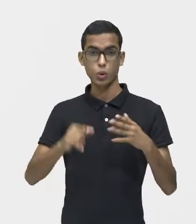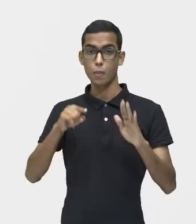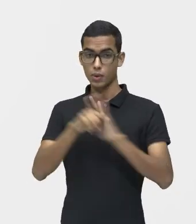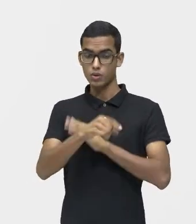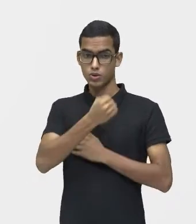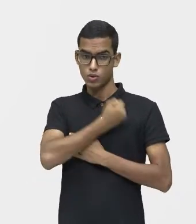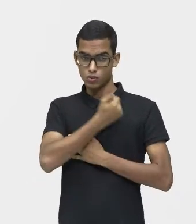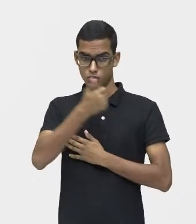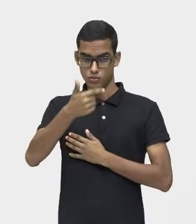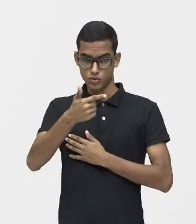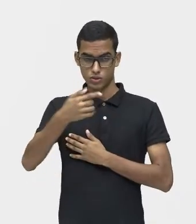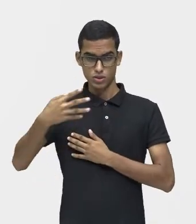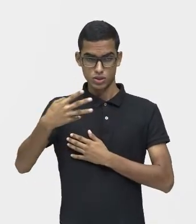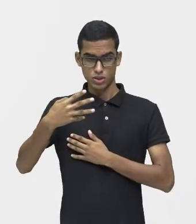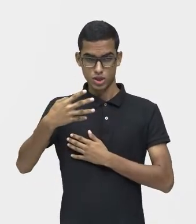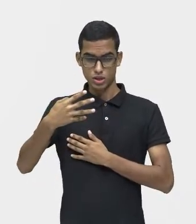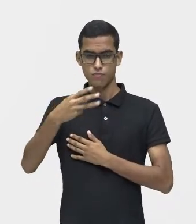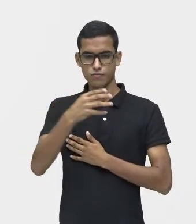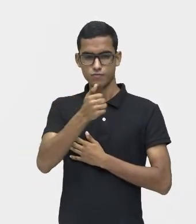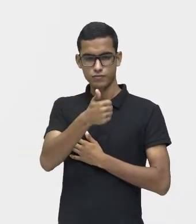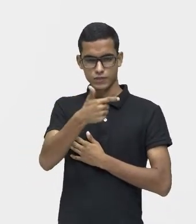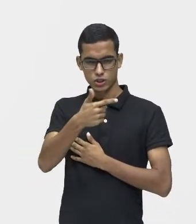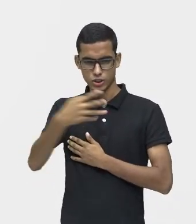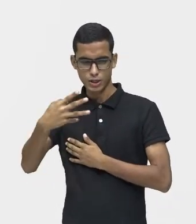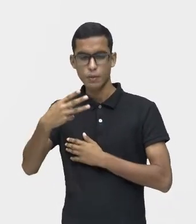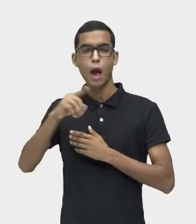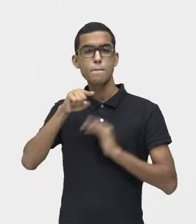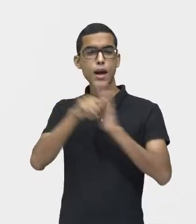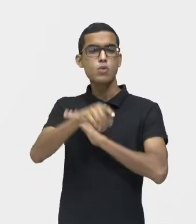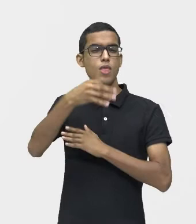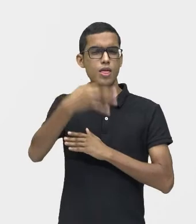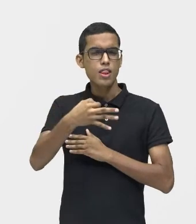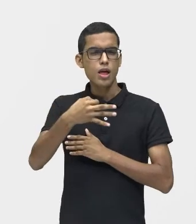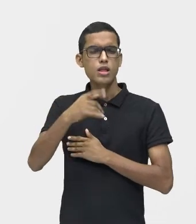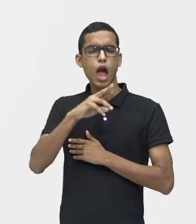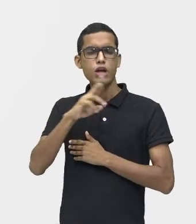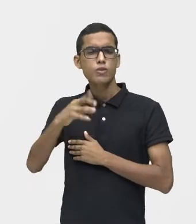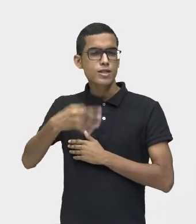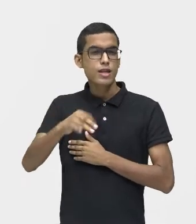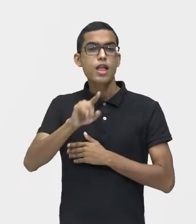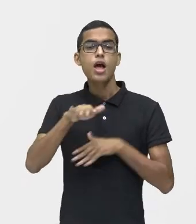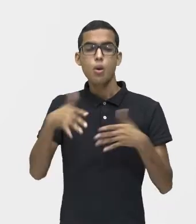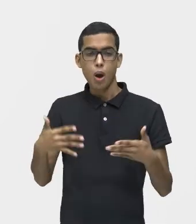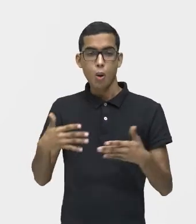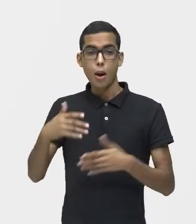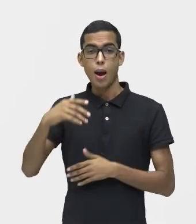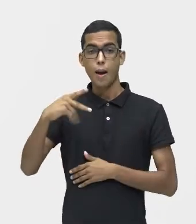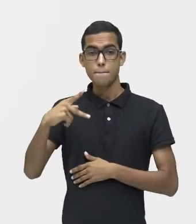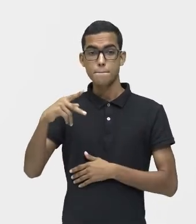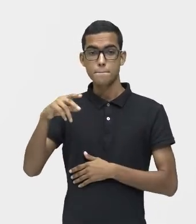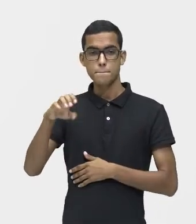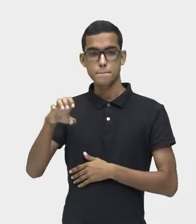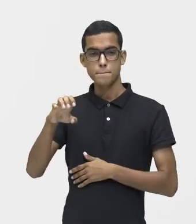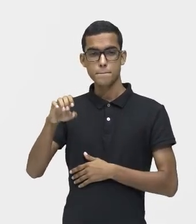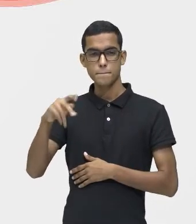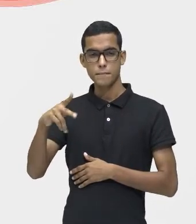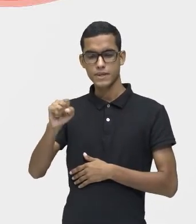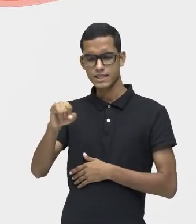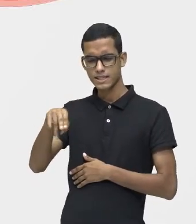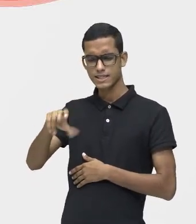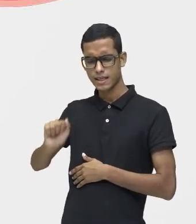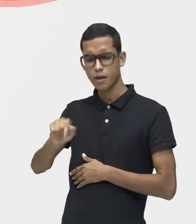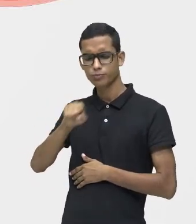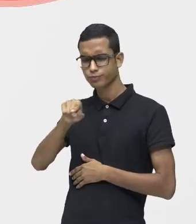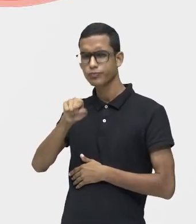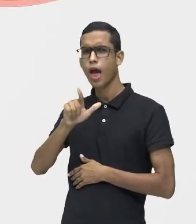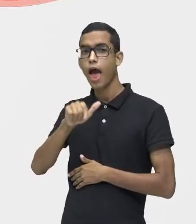a alternativa correta é a alternativa B, pepsina. Tá? Então, o que é uma pepsina? Ela é uma enzima. Lembrando